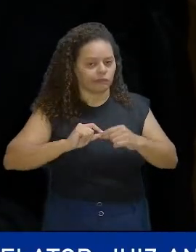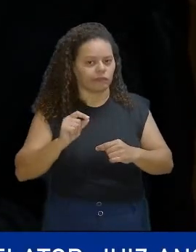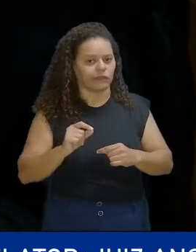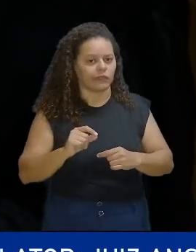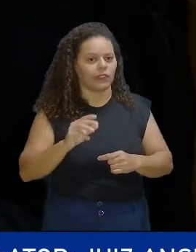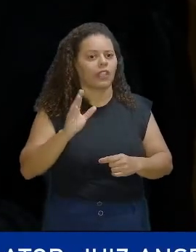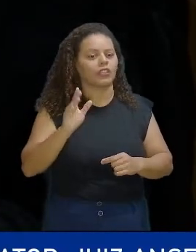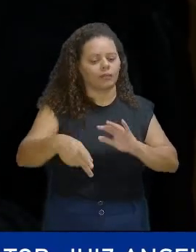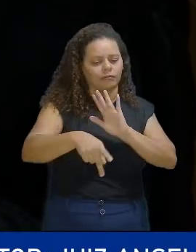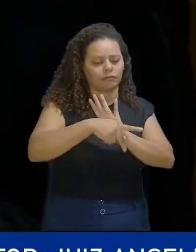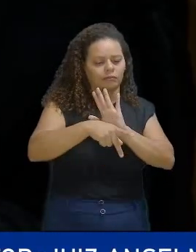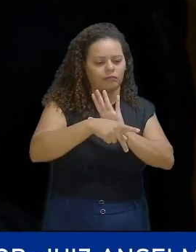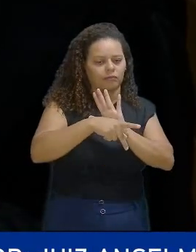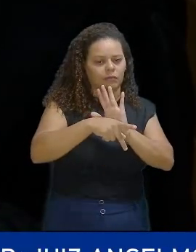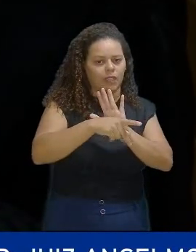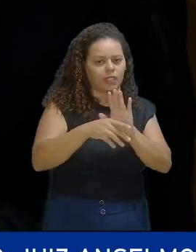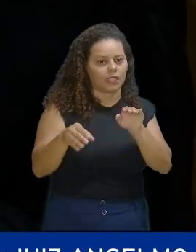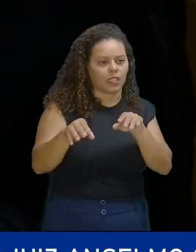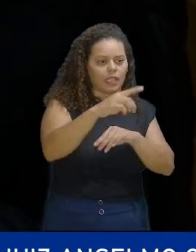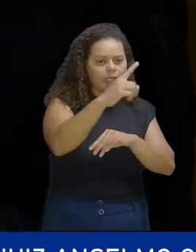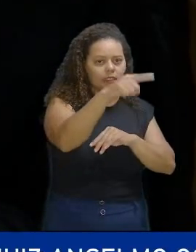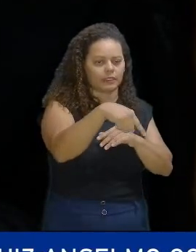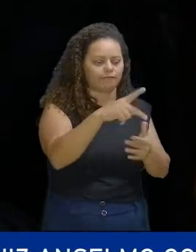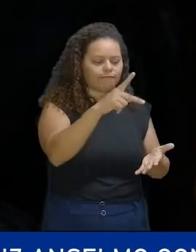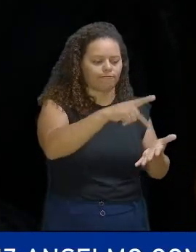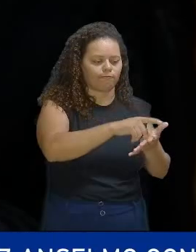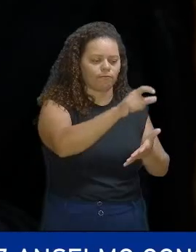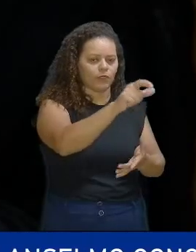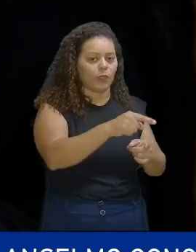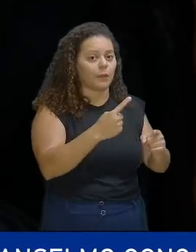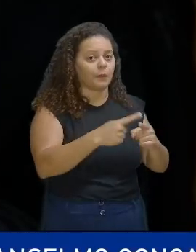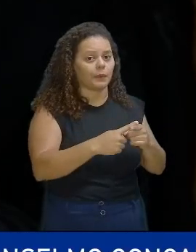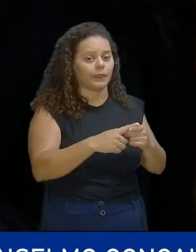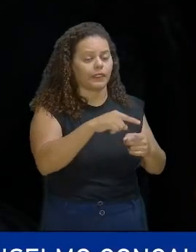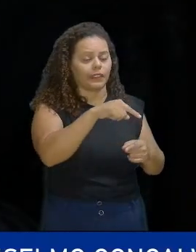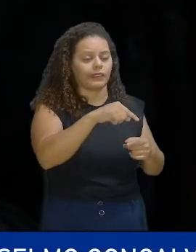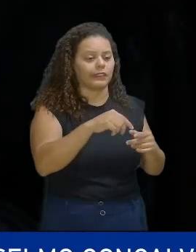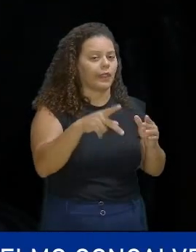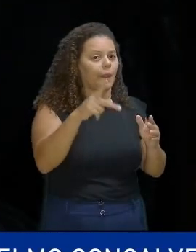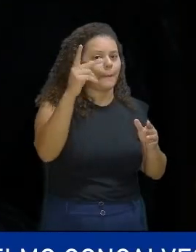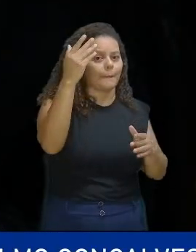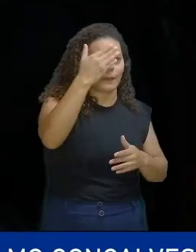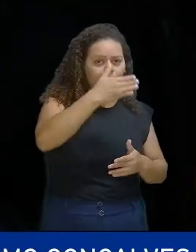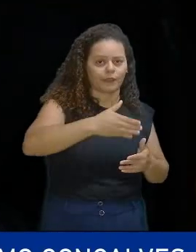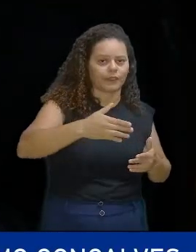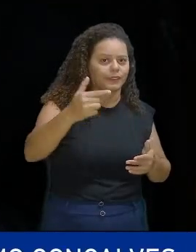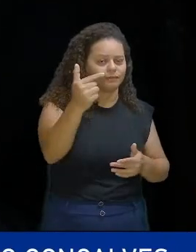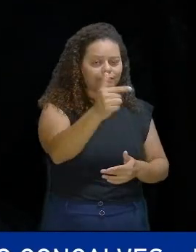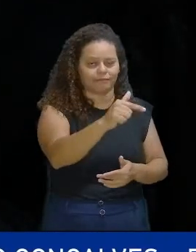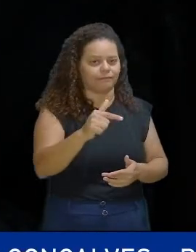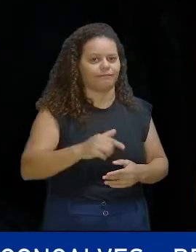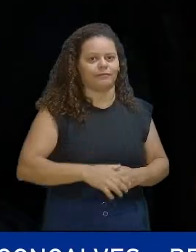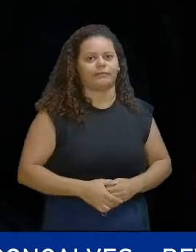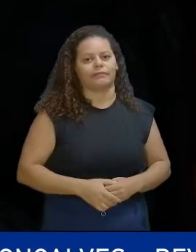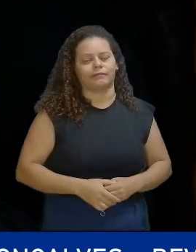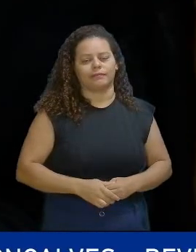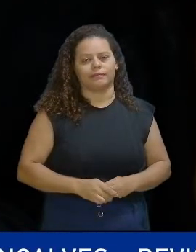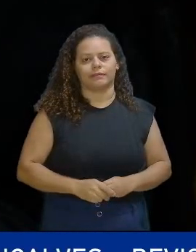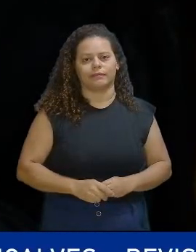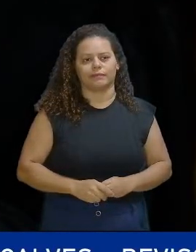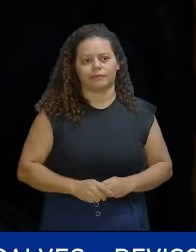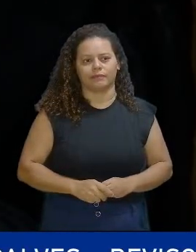da presunção da inocência diante da fragilidade probatória. Com